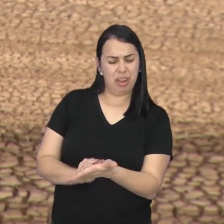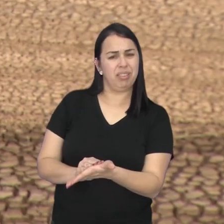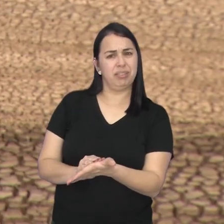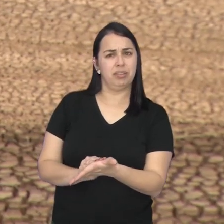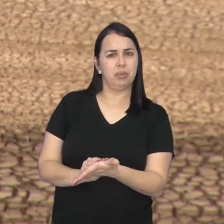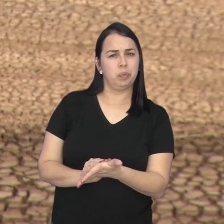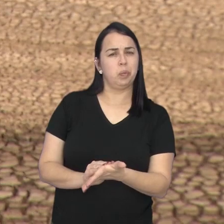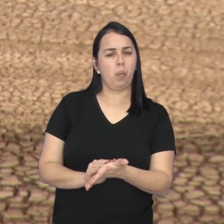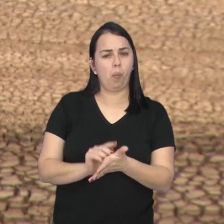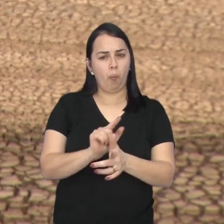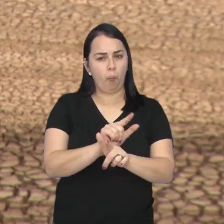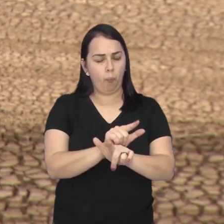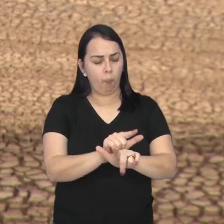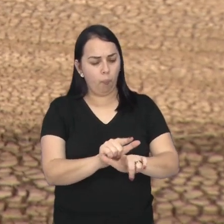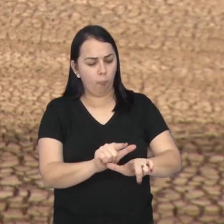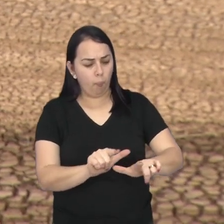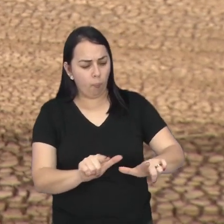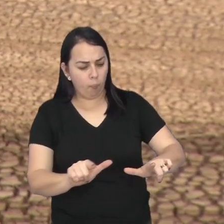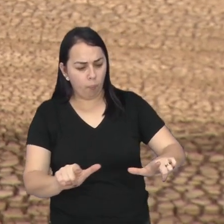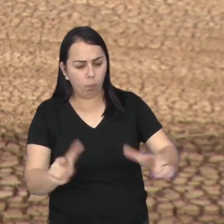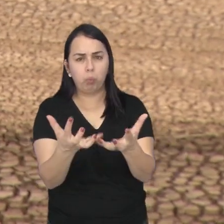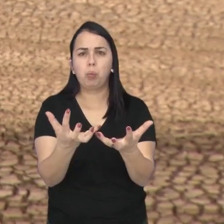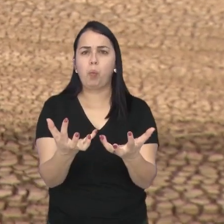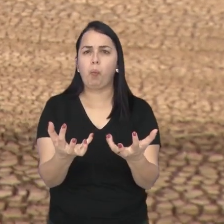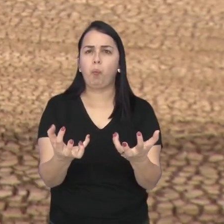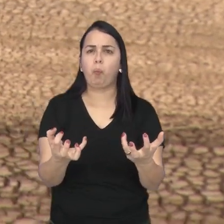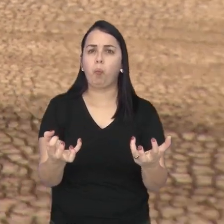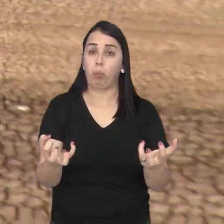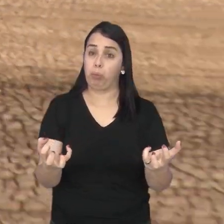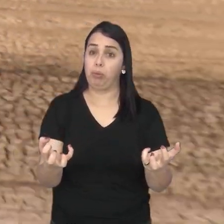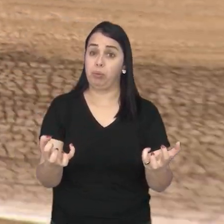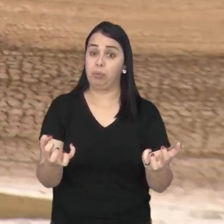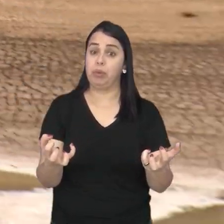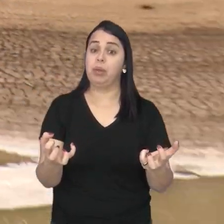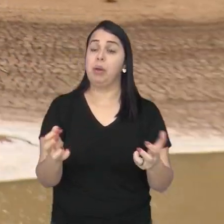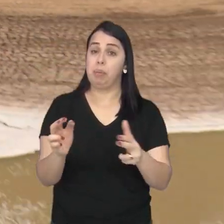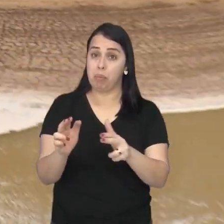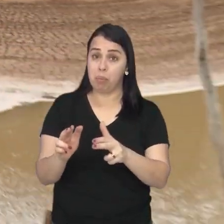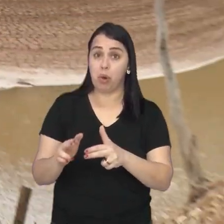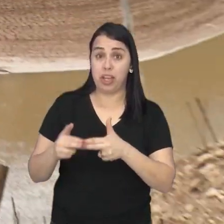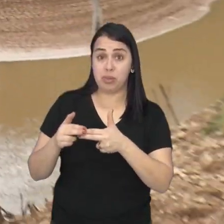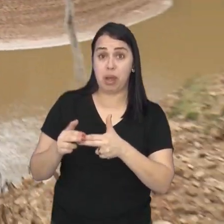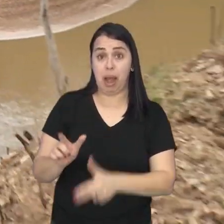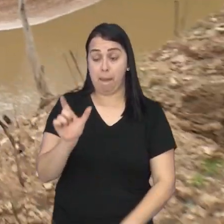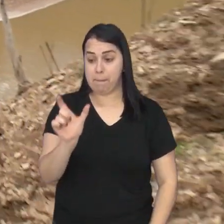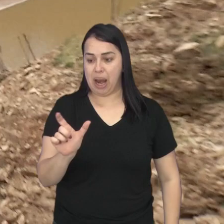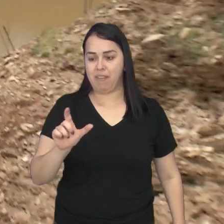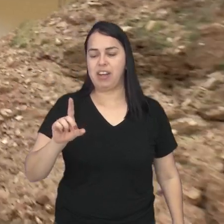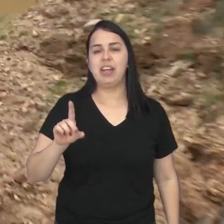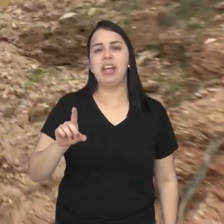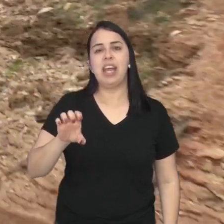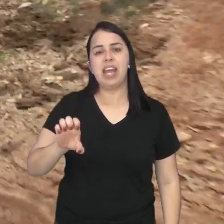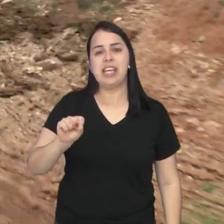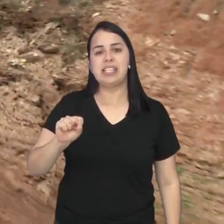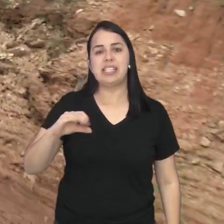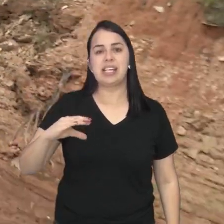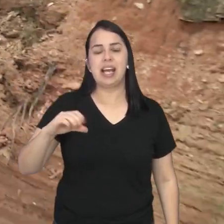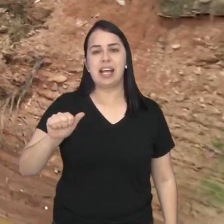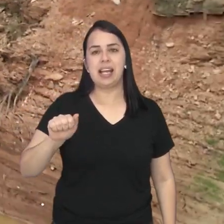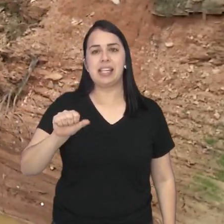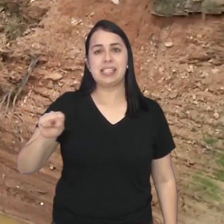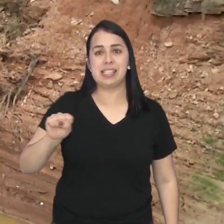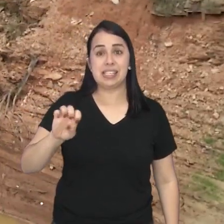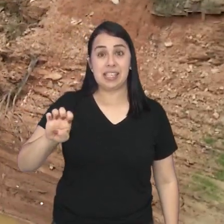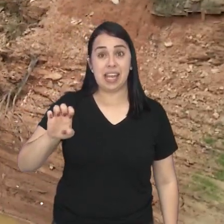de um bem em relação à sua necessidade. Essa é uma das definições da palavra no dicionário de língua portuguesa.